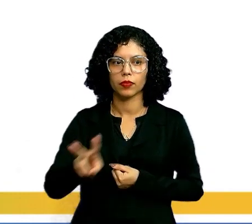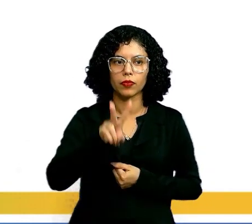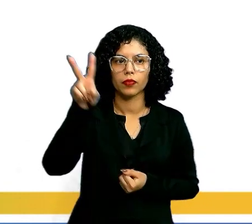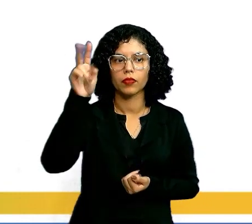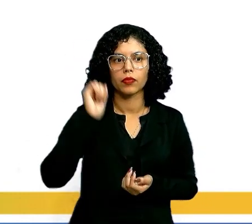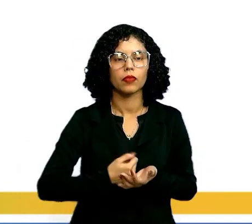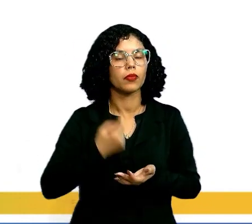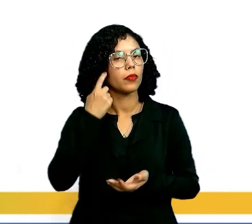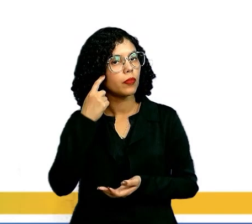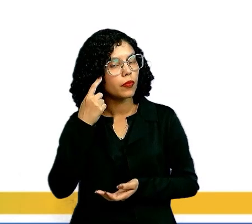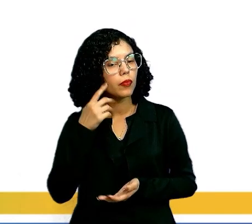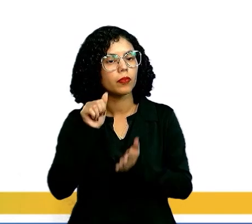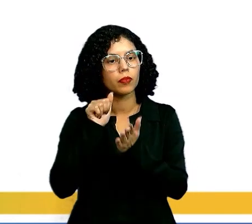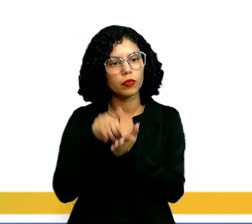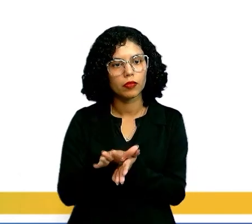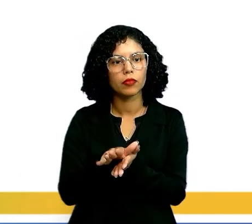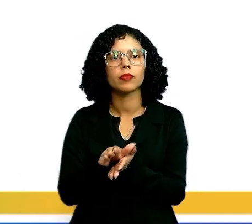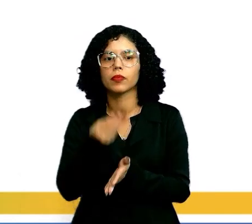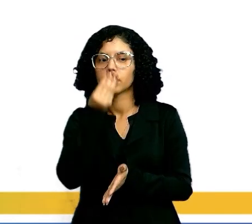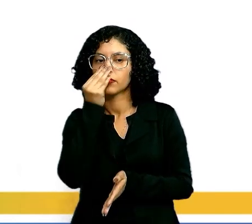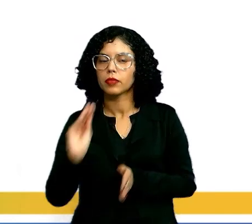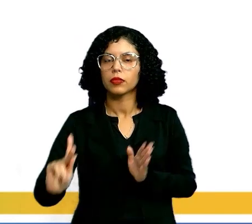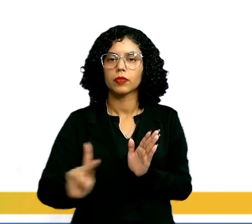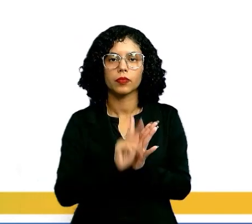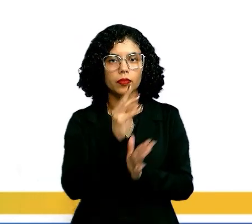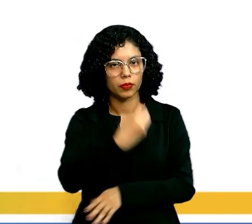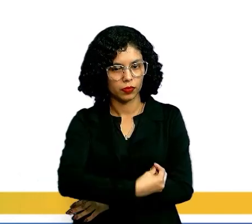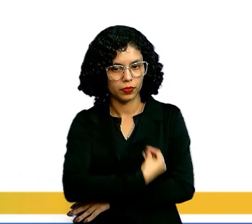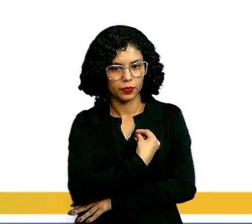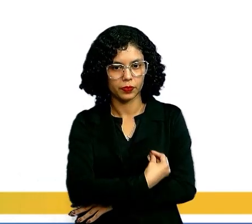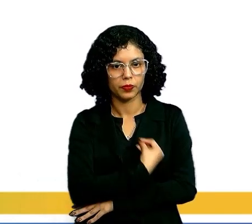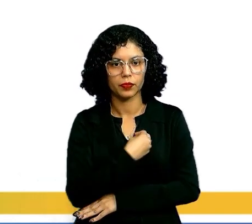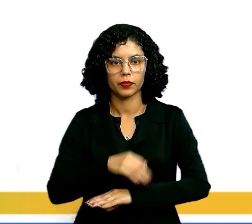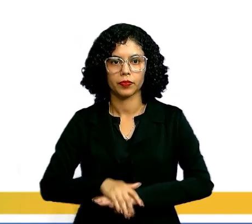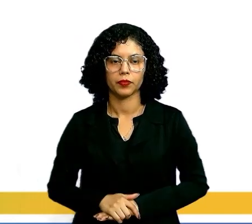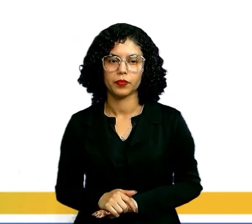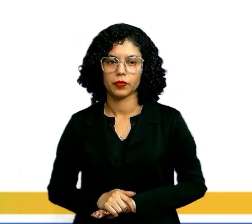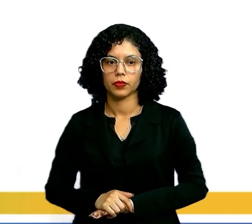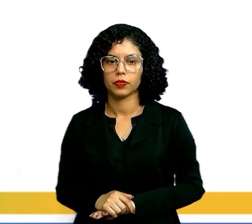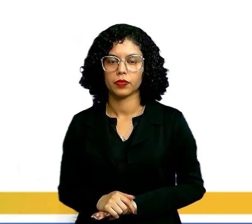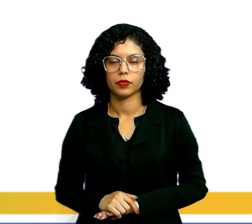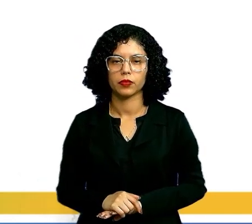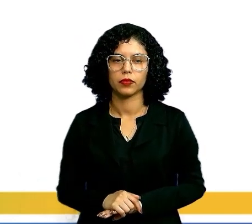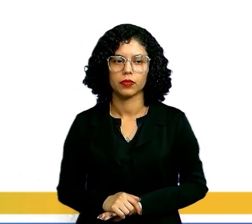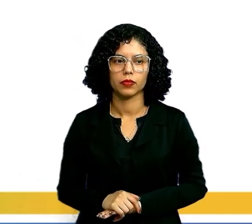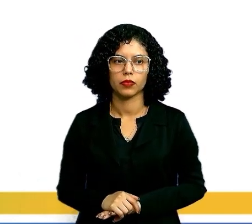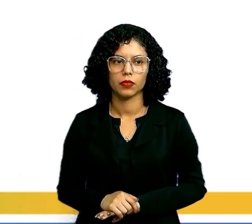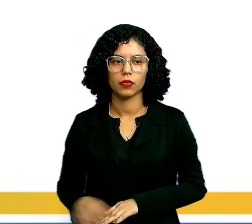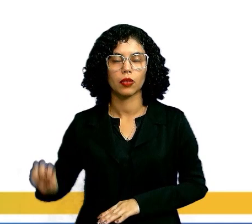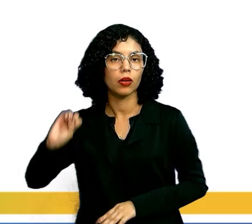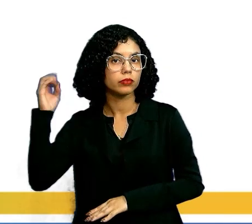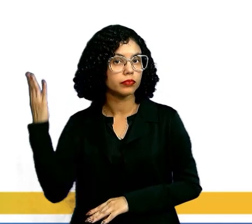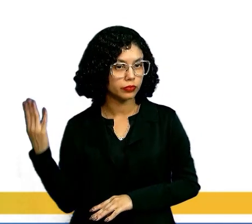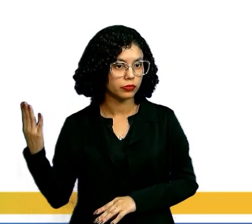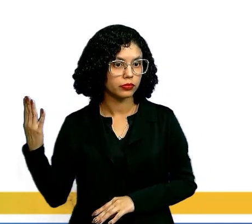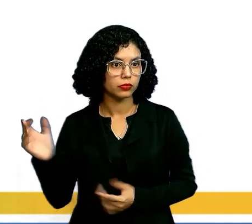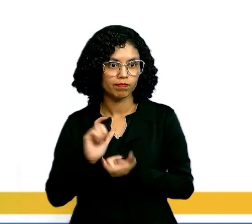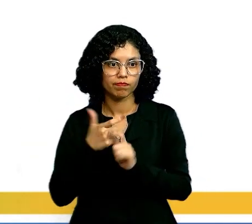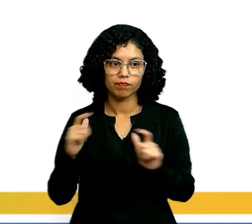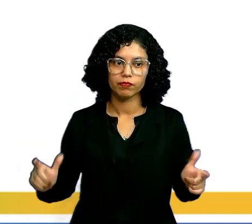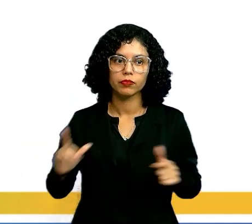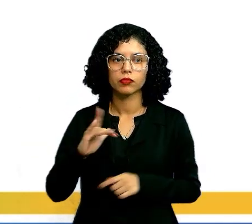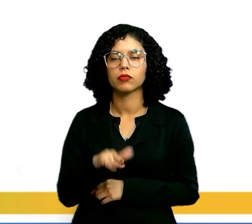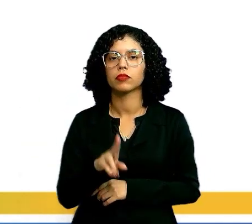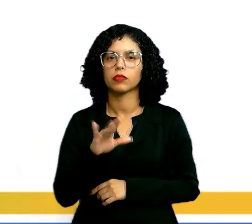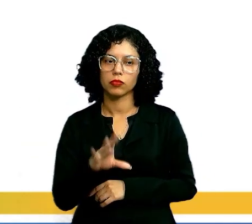admitem e valorizam em pensamento e rejeitam e desprezam em sua própria vida no caso